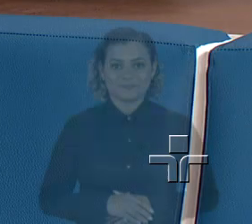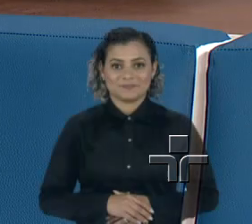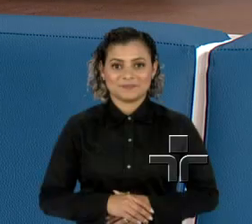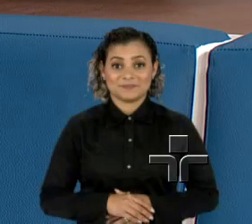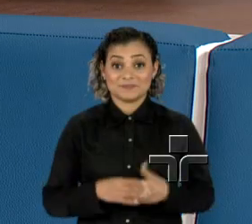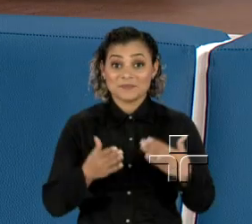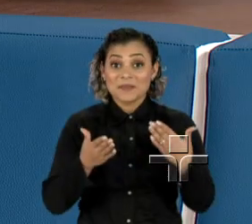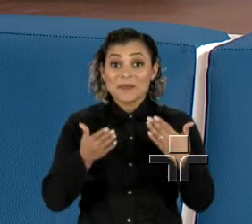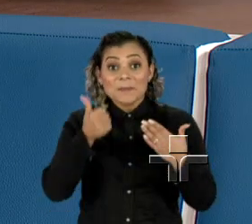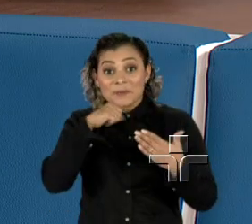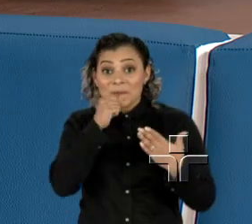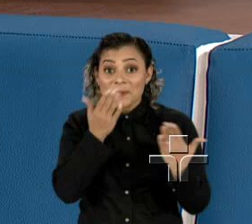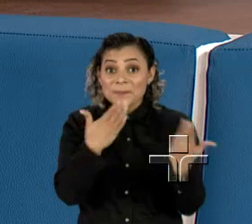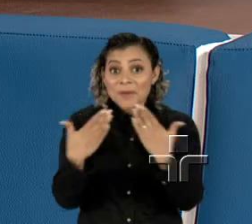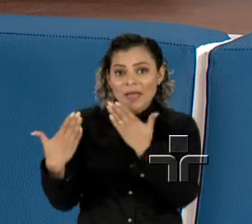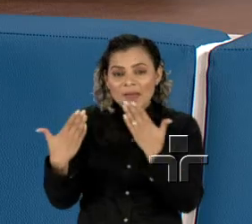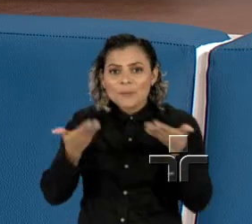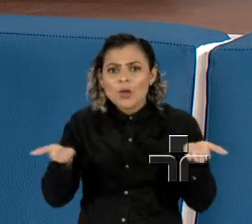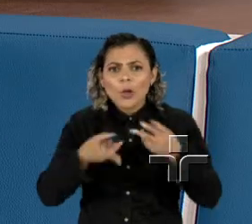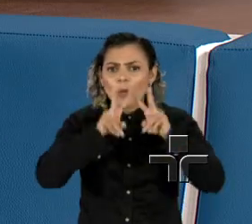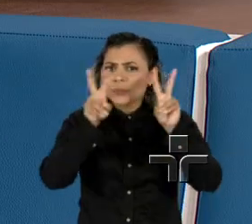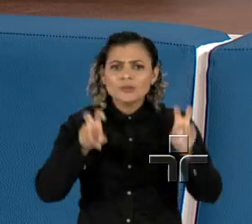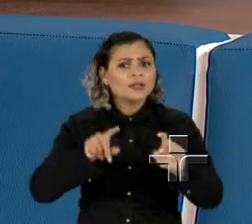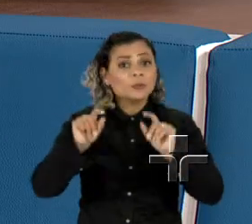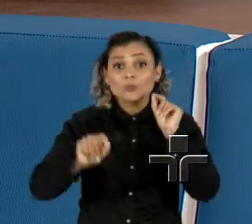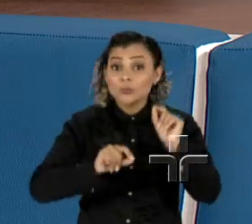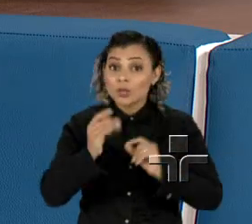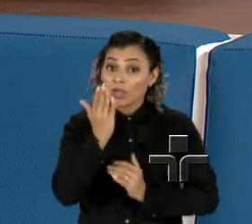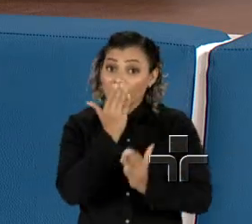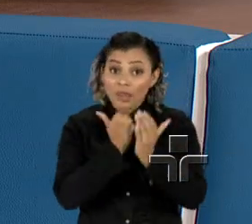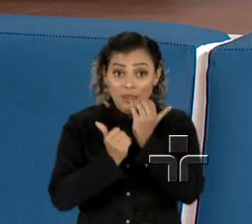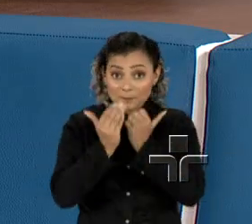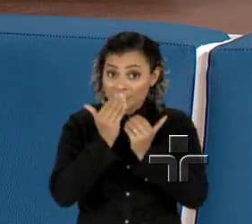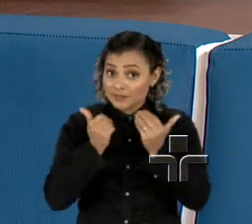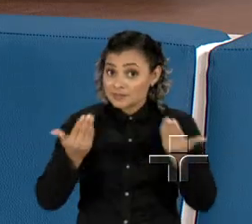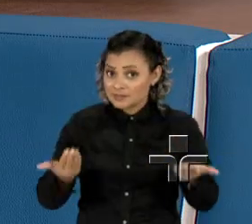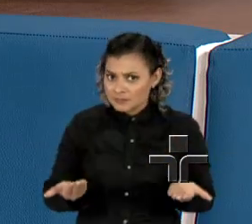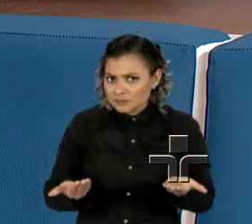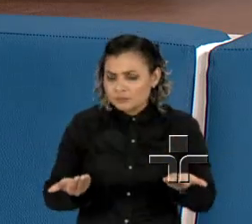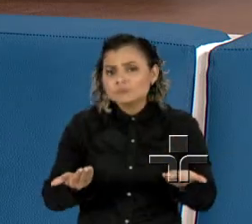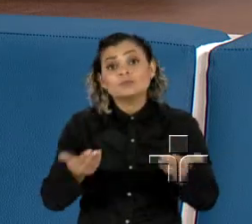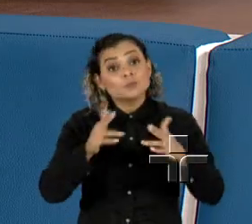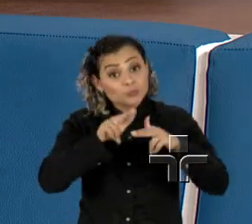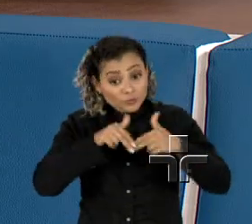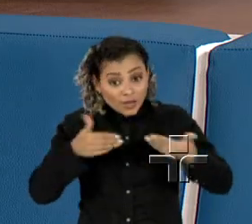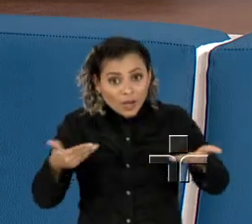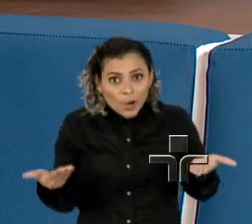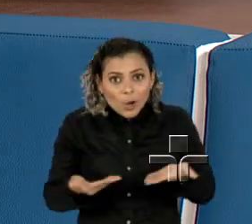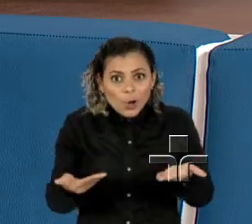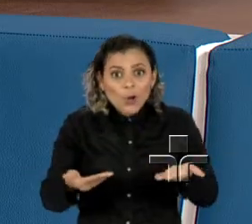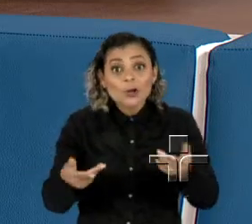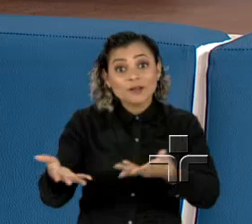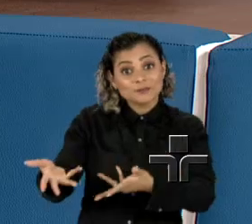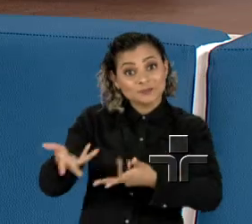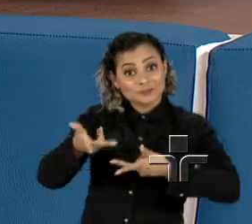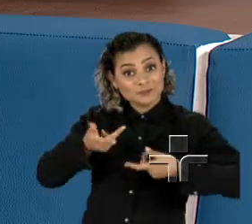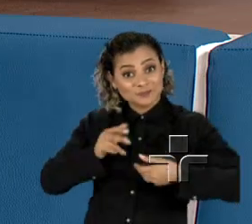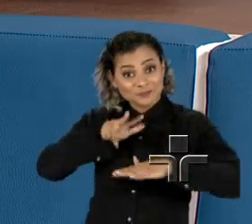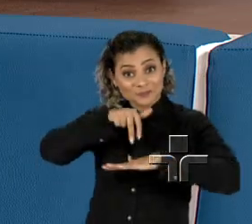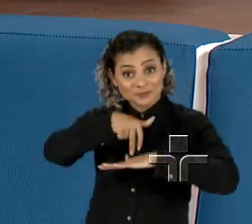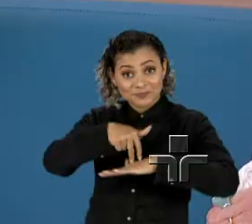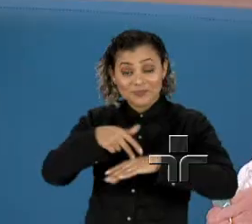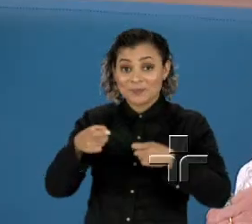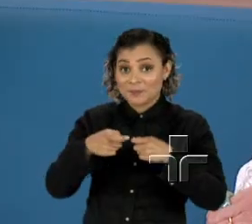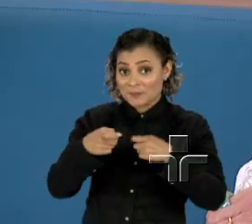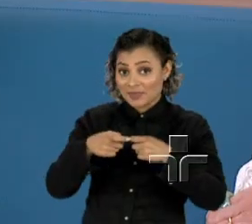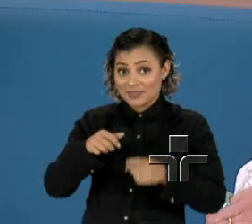Este é o Papo de Mãe e estamos falando sobre alimentação. A partir de agora, também com a gente, a